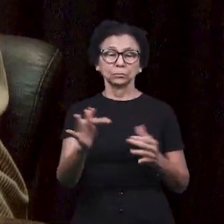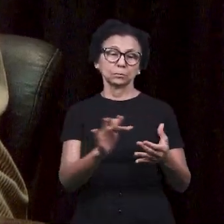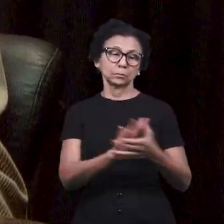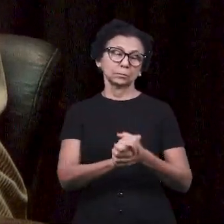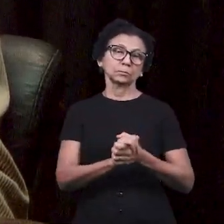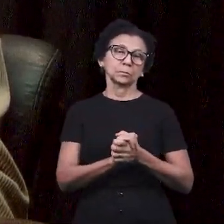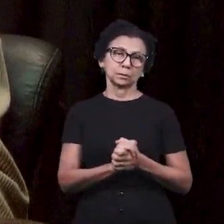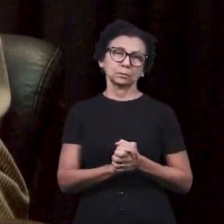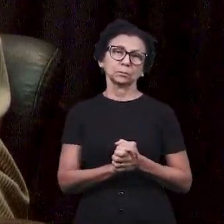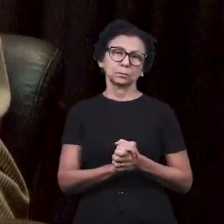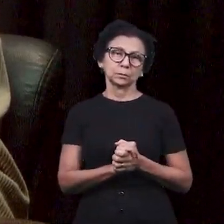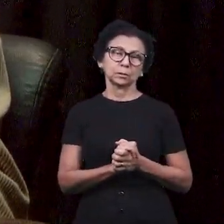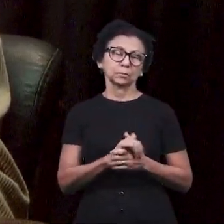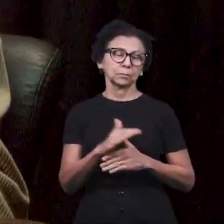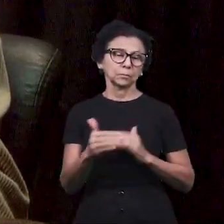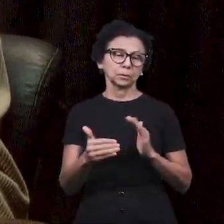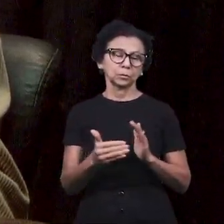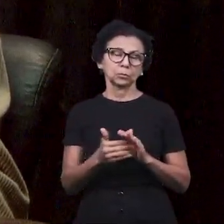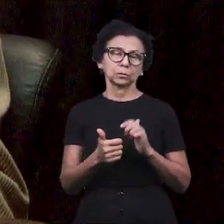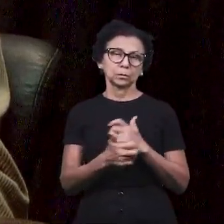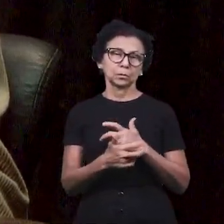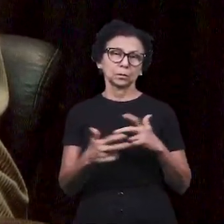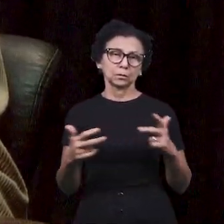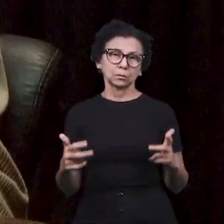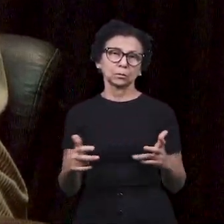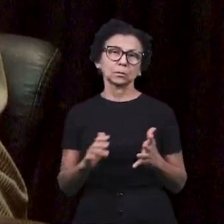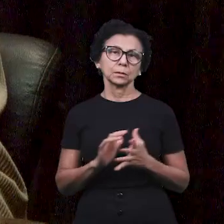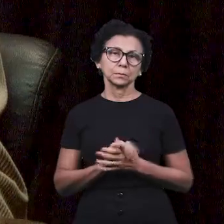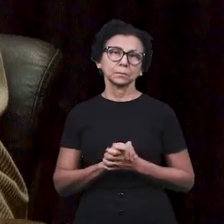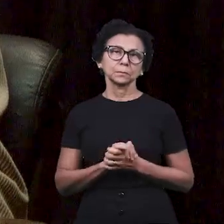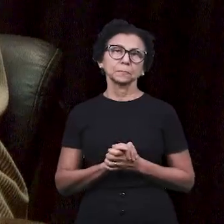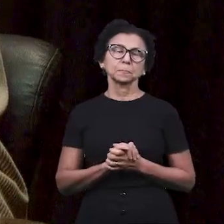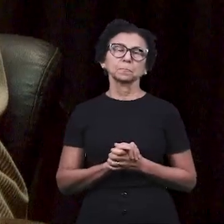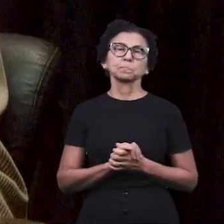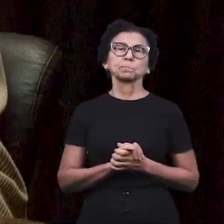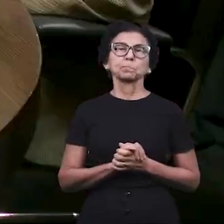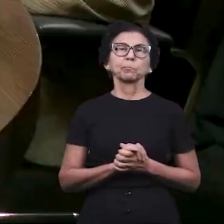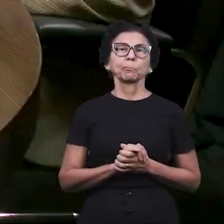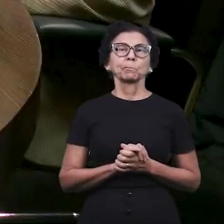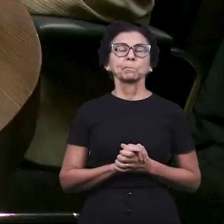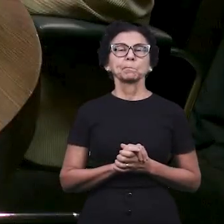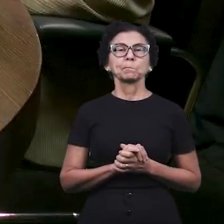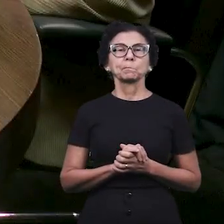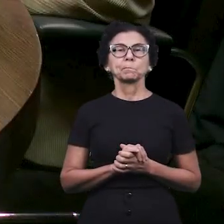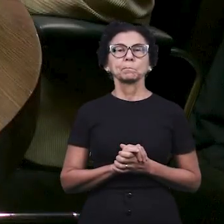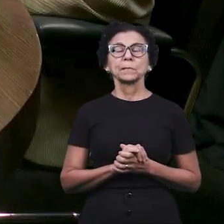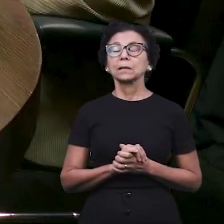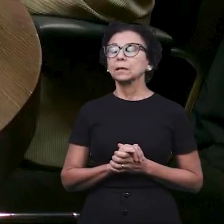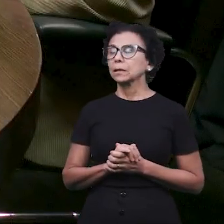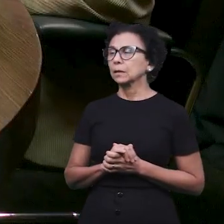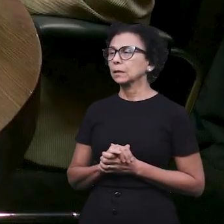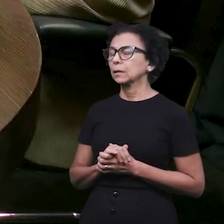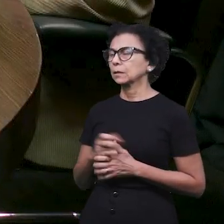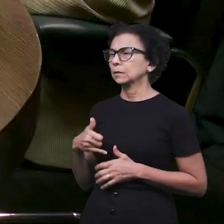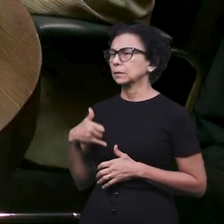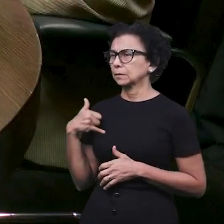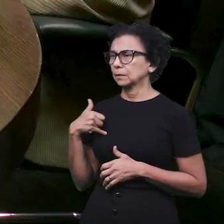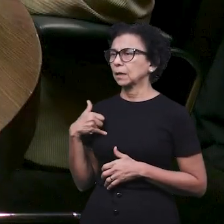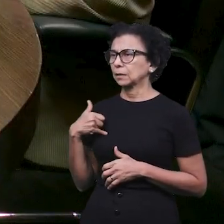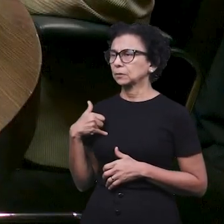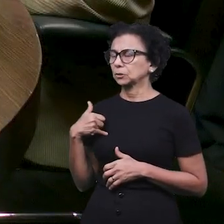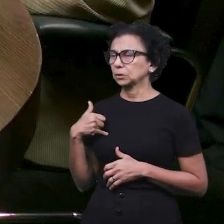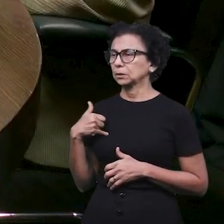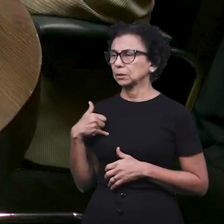futura, tanto afetiva quanto a vida conjugal. O senhor falou bem a questão da